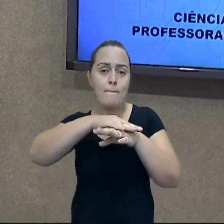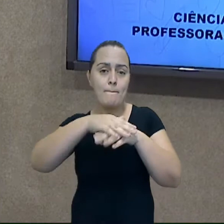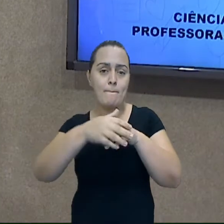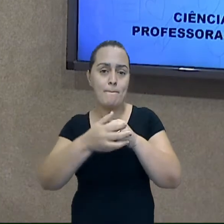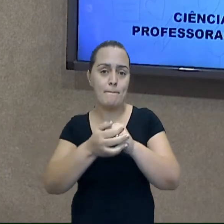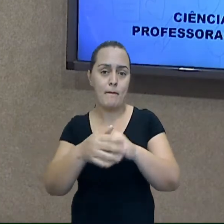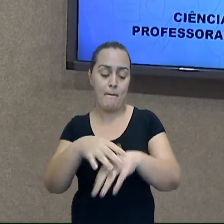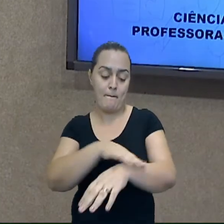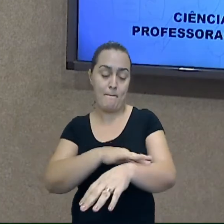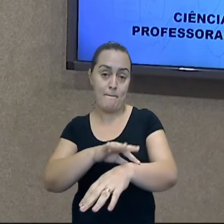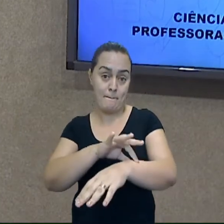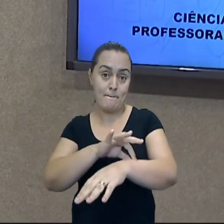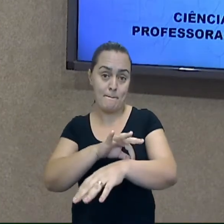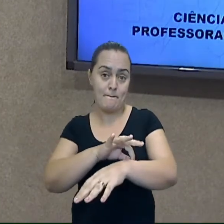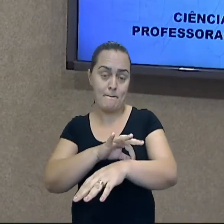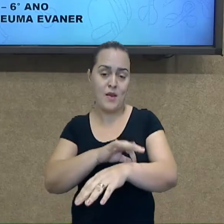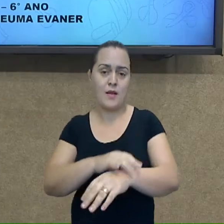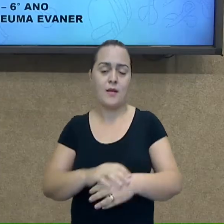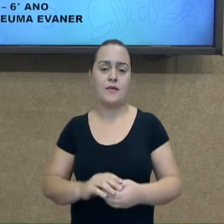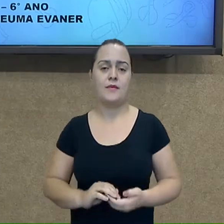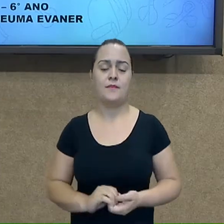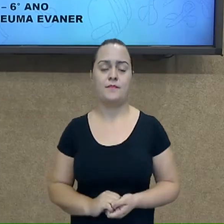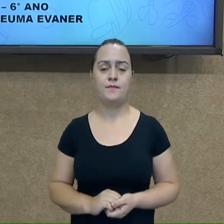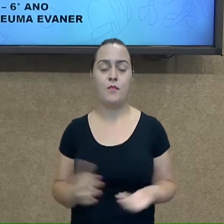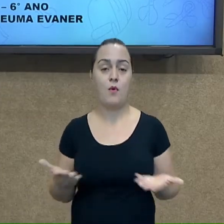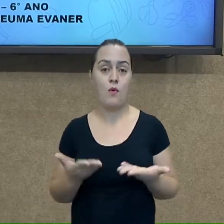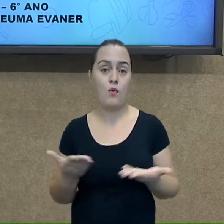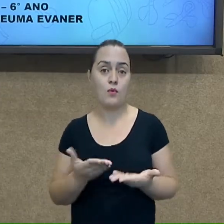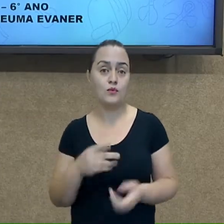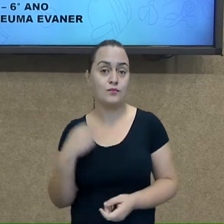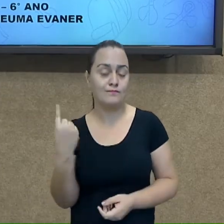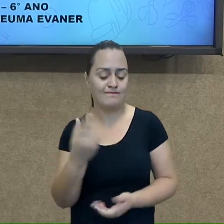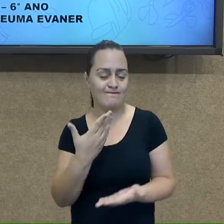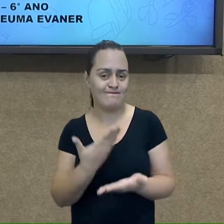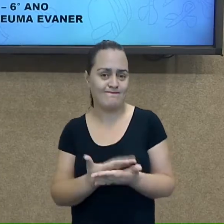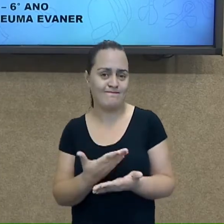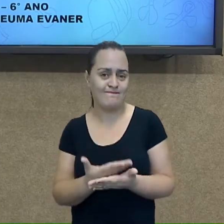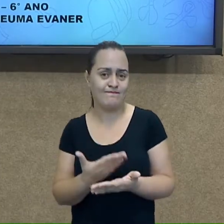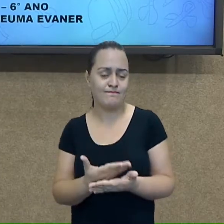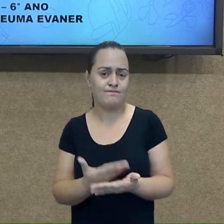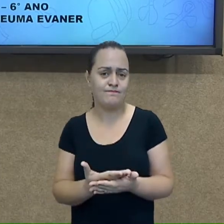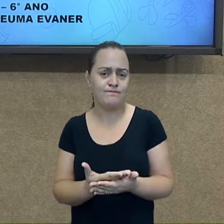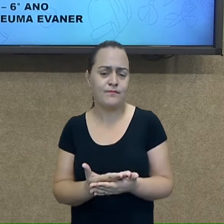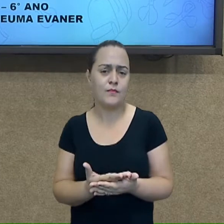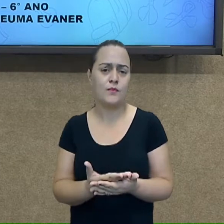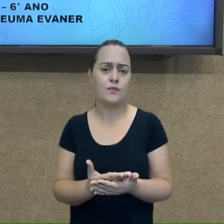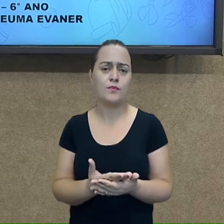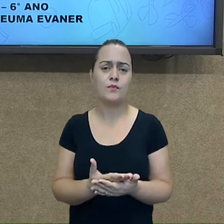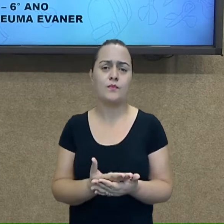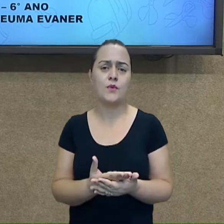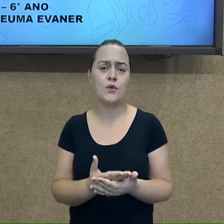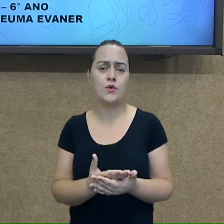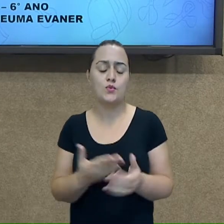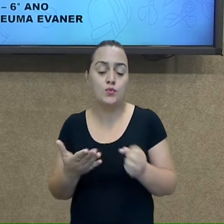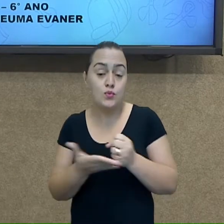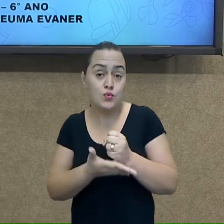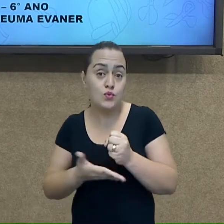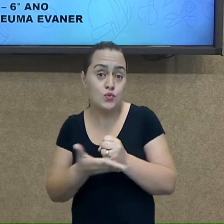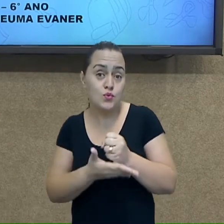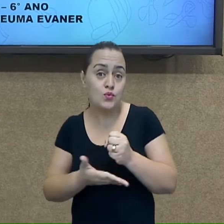pele. Então, hoje, nós falaremos sobre estruturas que nós não